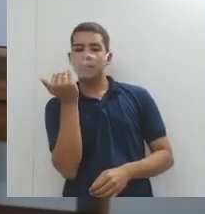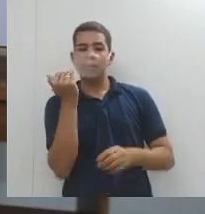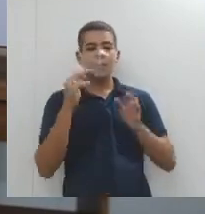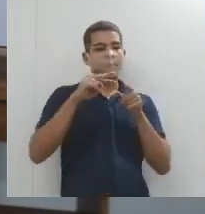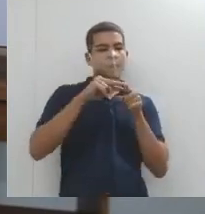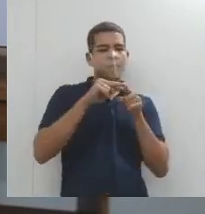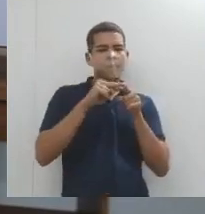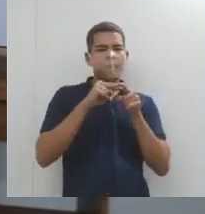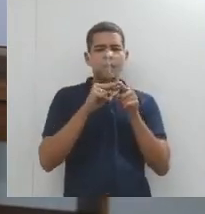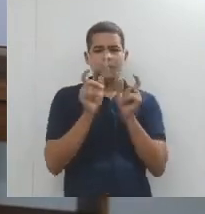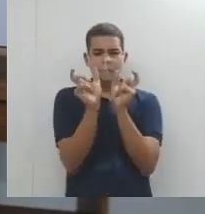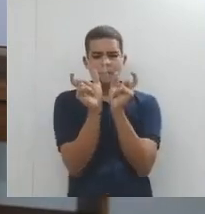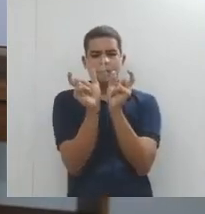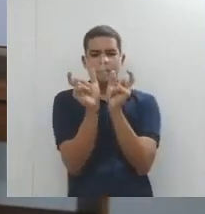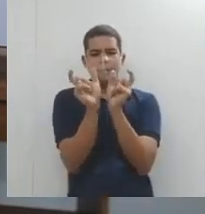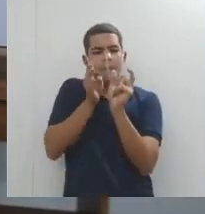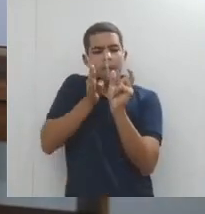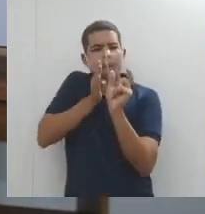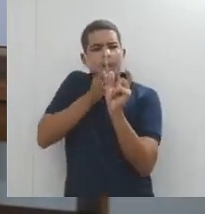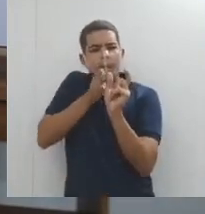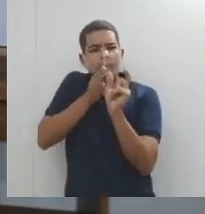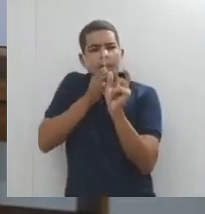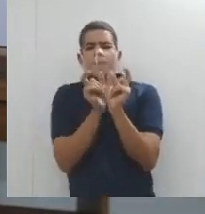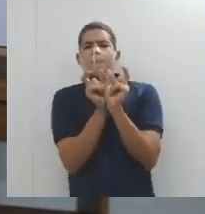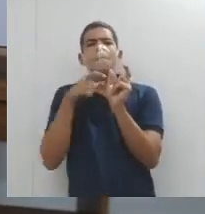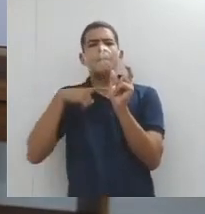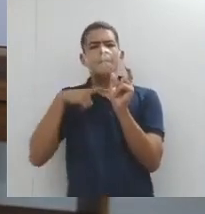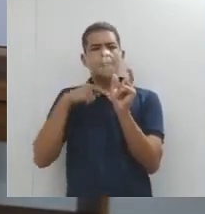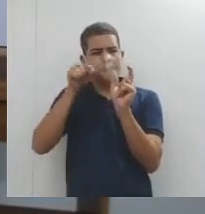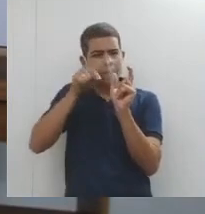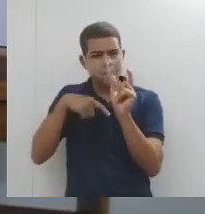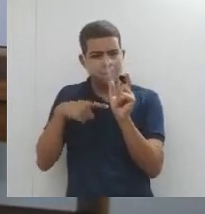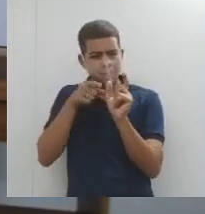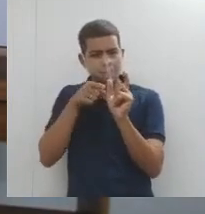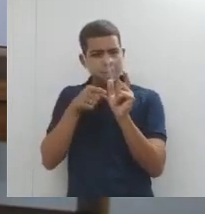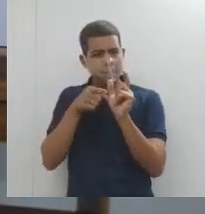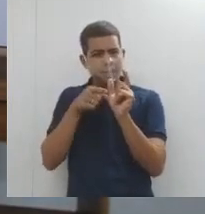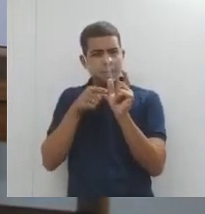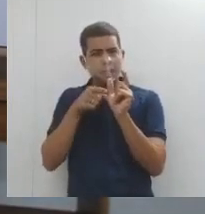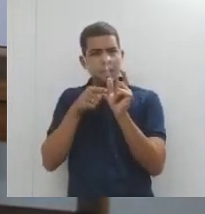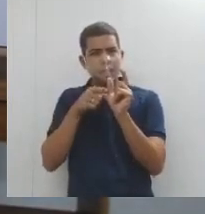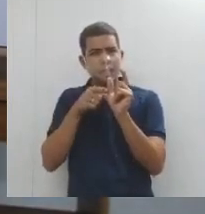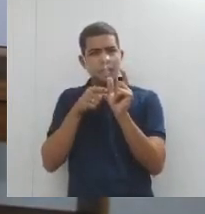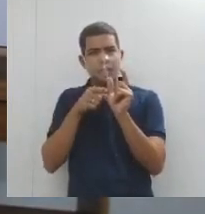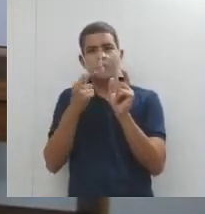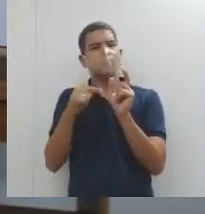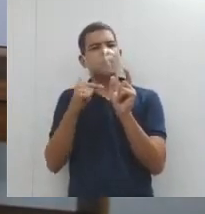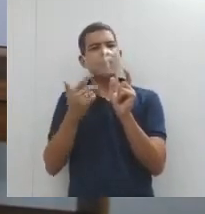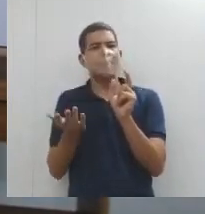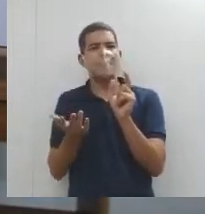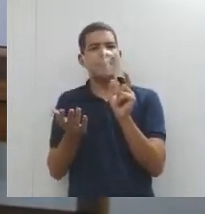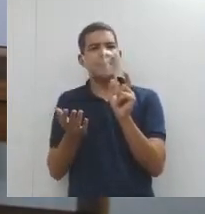no meio? Tem algum intermediário aí no meio? Tem alguma palavrinha no meio? Tá? Não, não